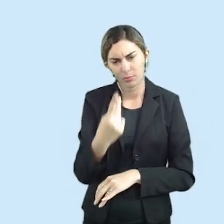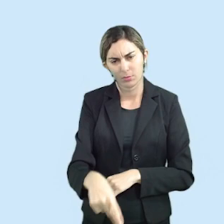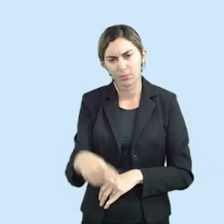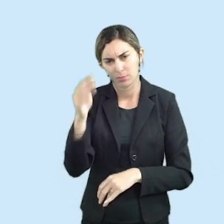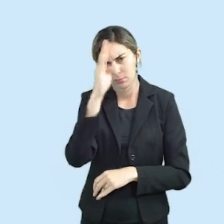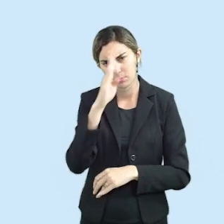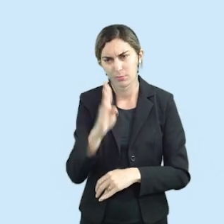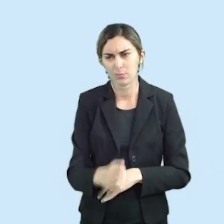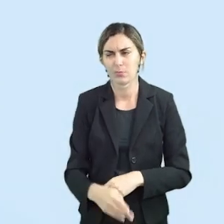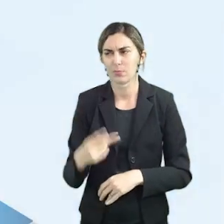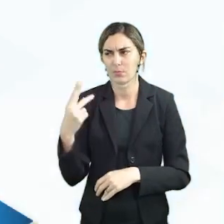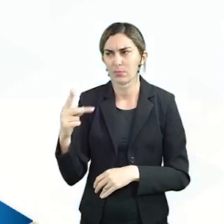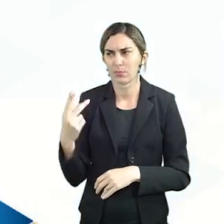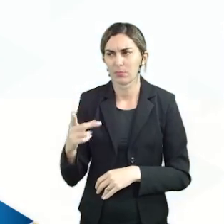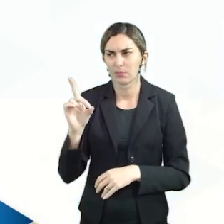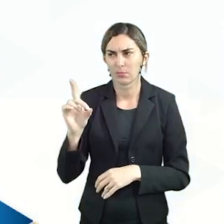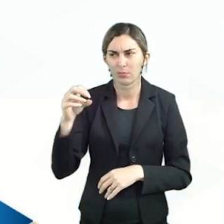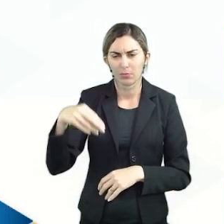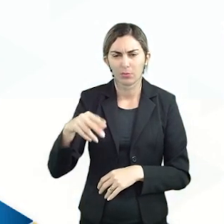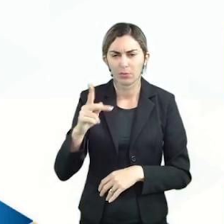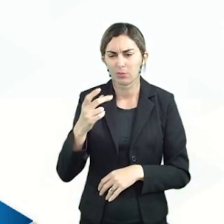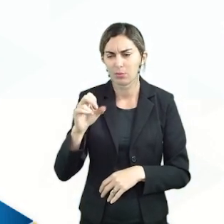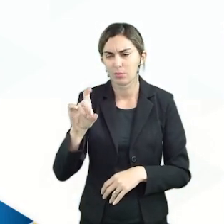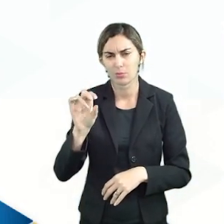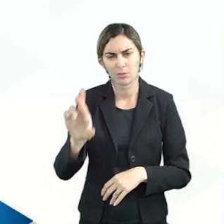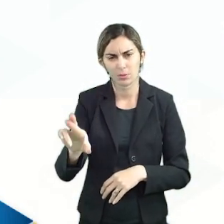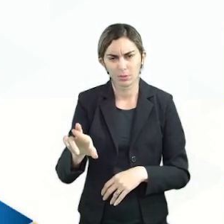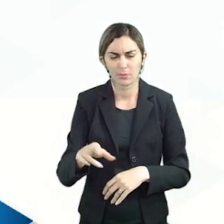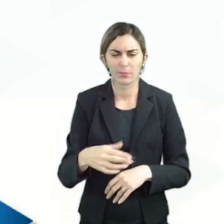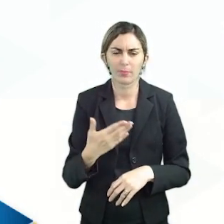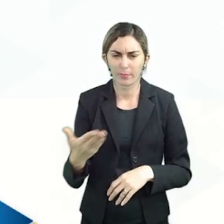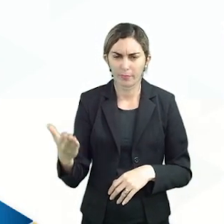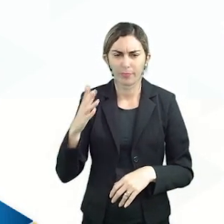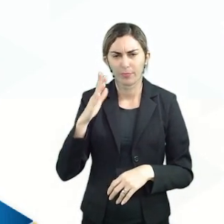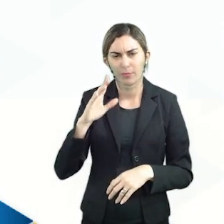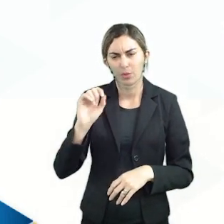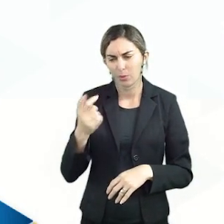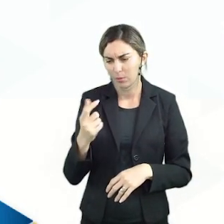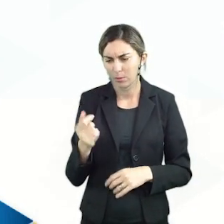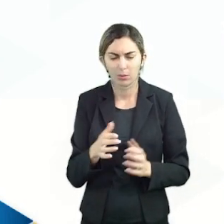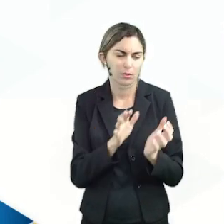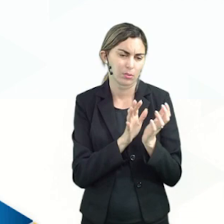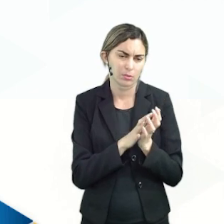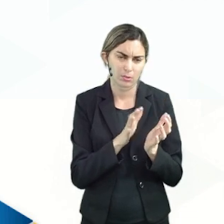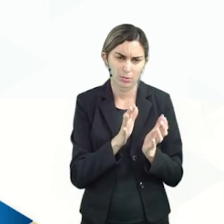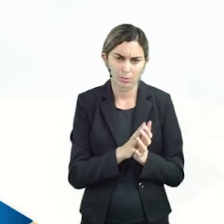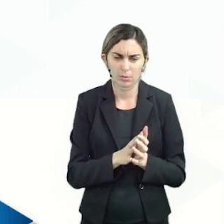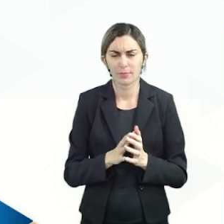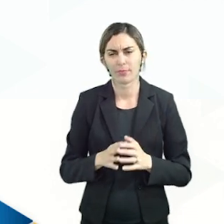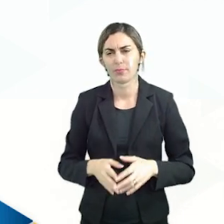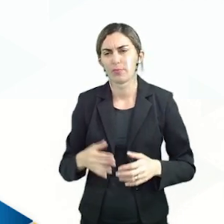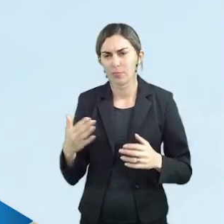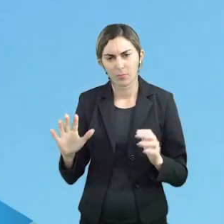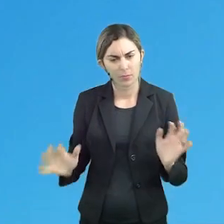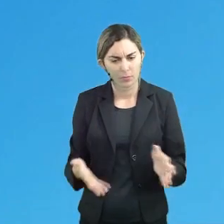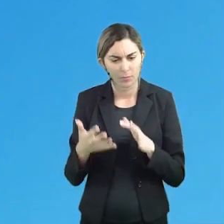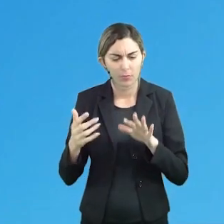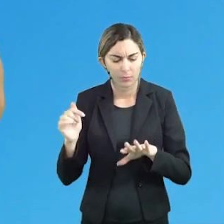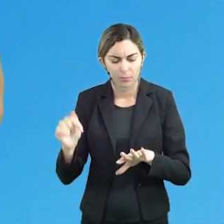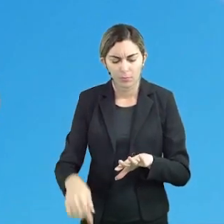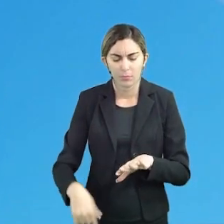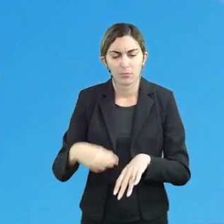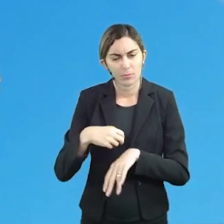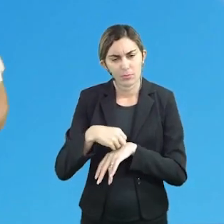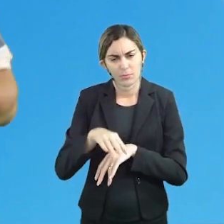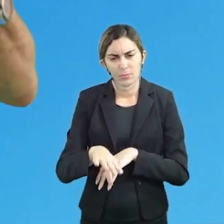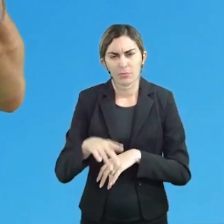Brasil. Ele, o Dom Helder, que foi o quê? Arcebispo de Olinda e Recife. Então, reforçamos aqui